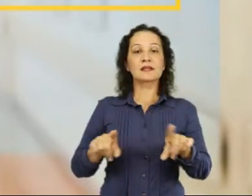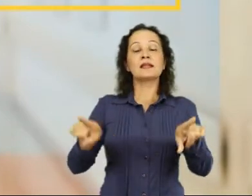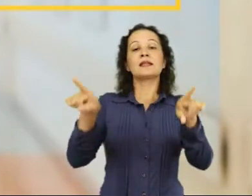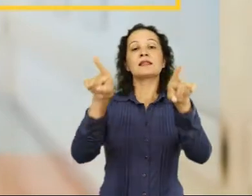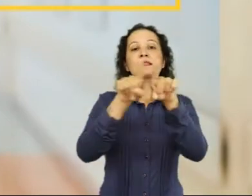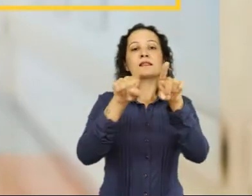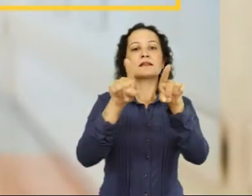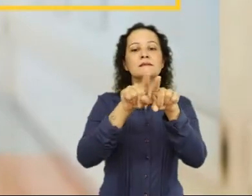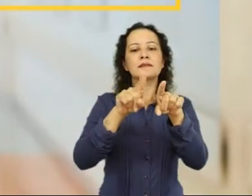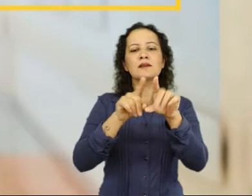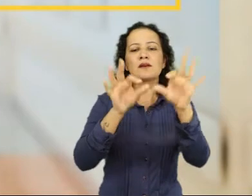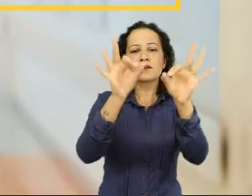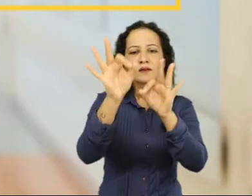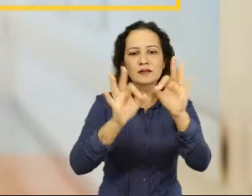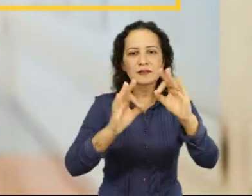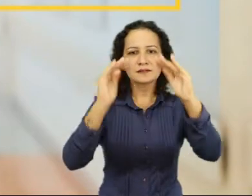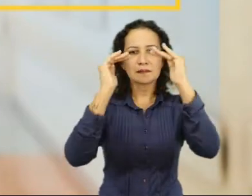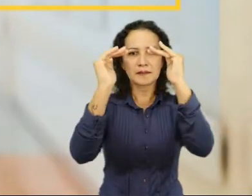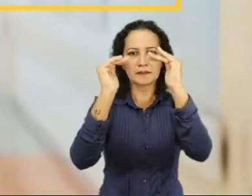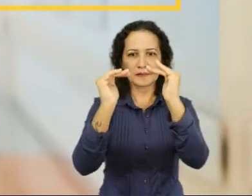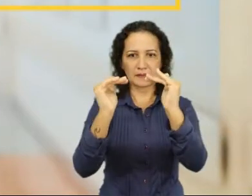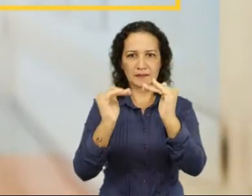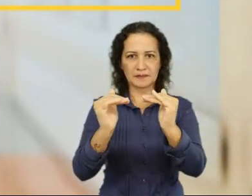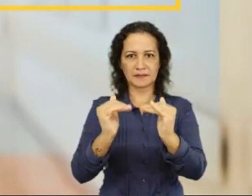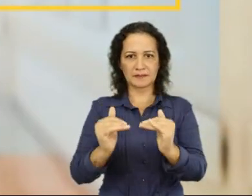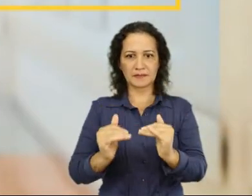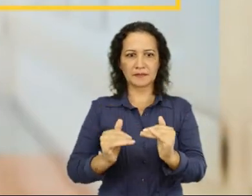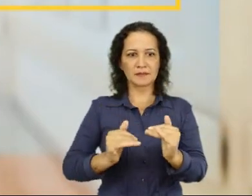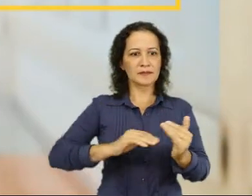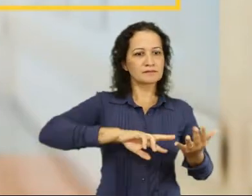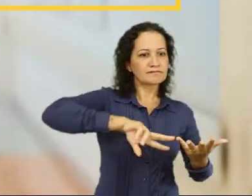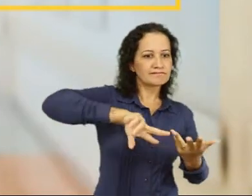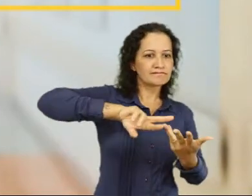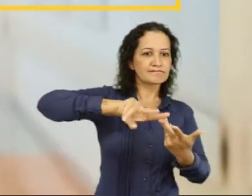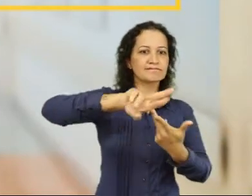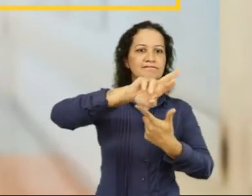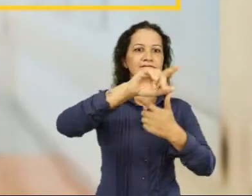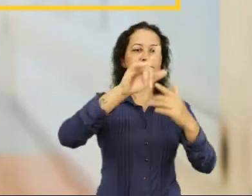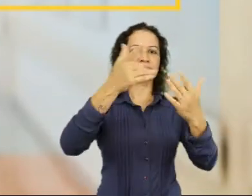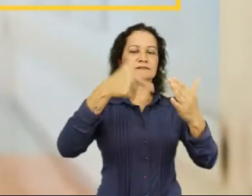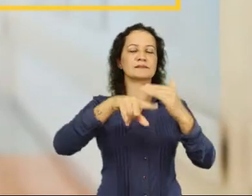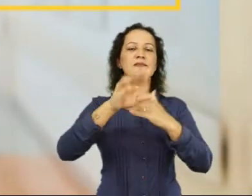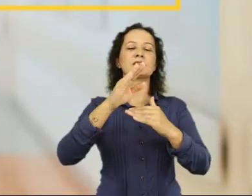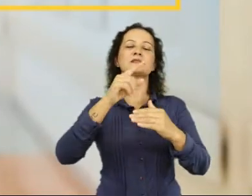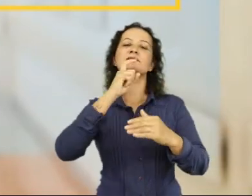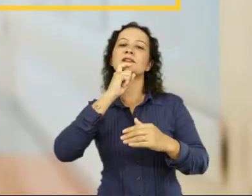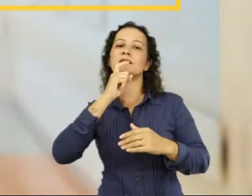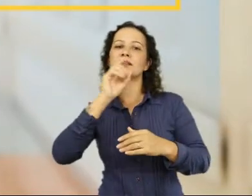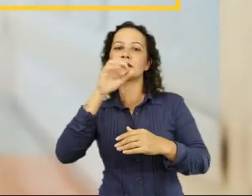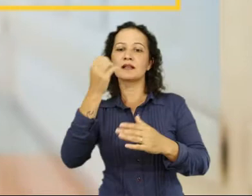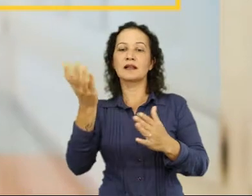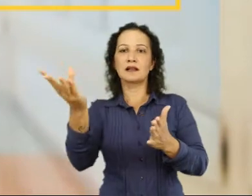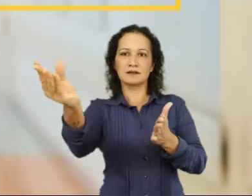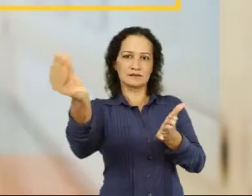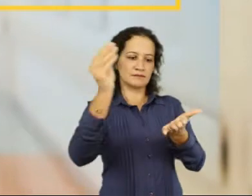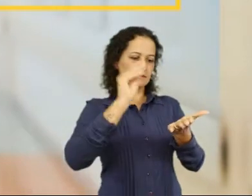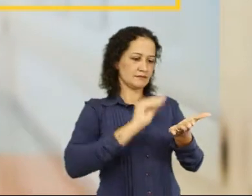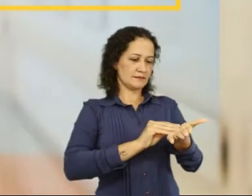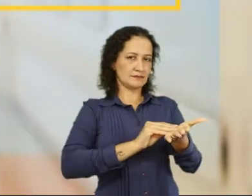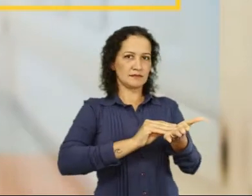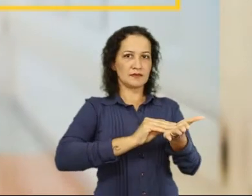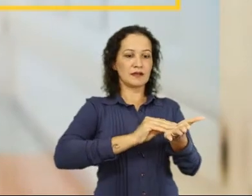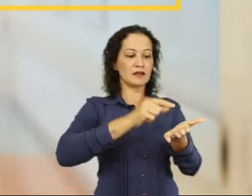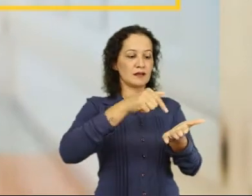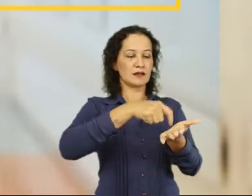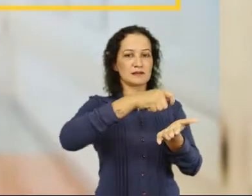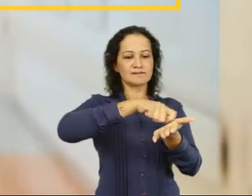a organização do refrigerador ou refrigeradores, anotando essa temperatura no mapa de controle diário. É